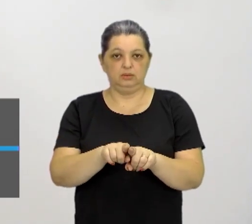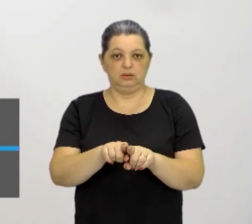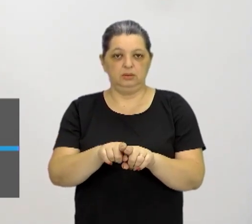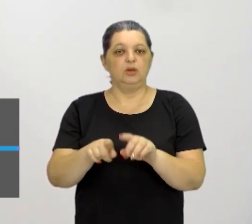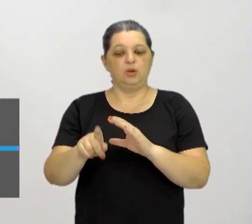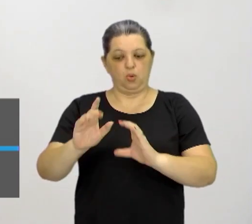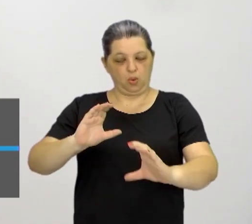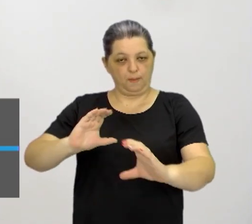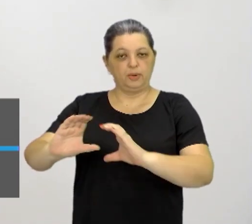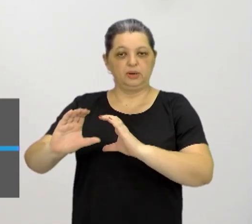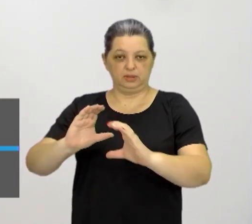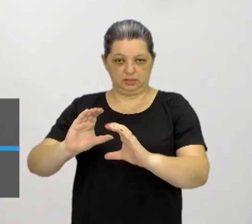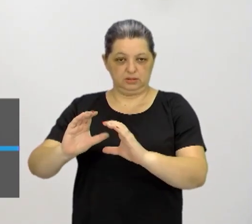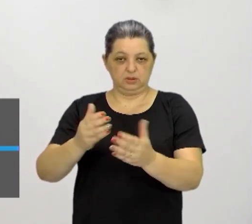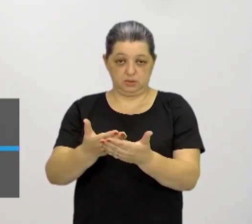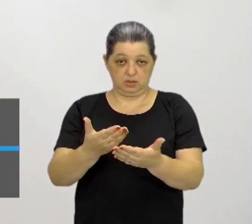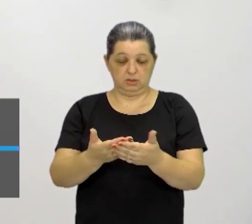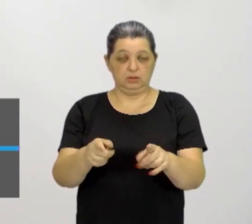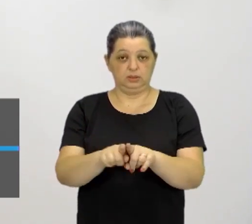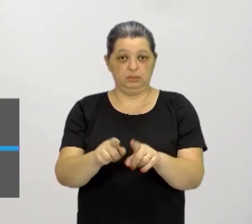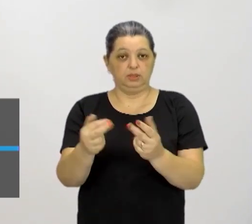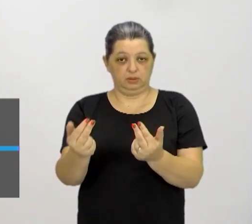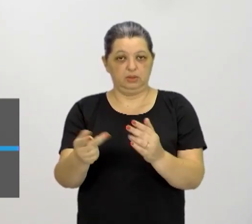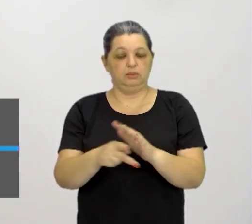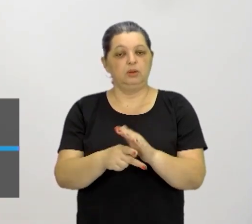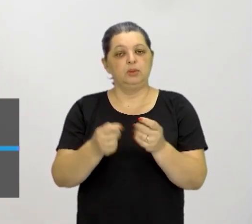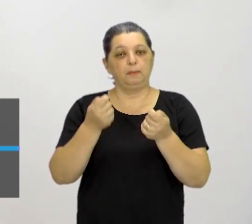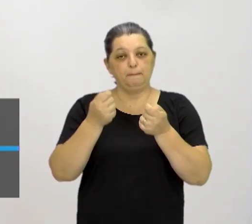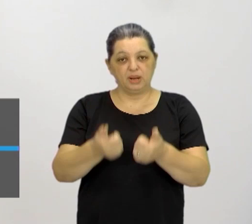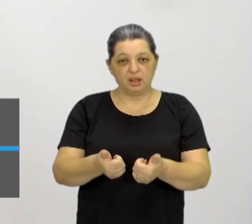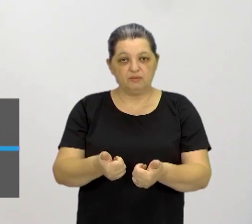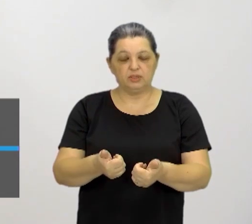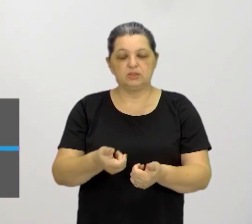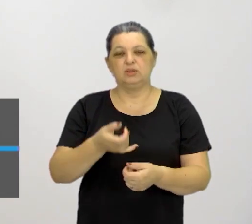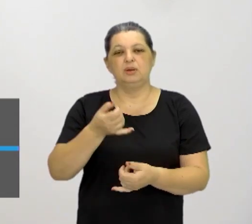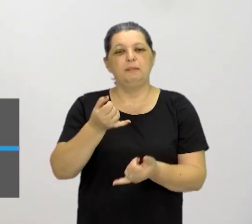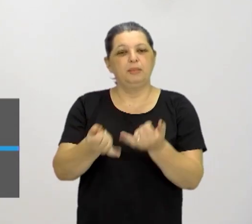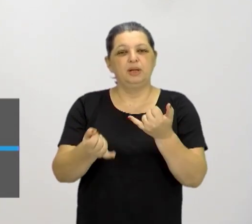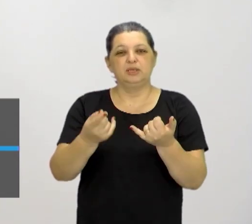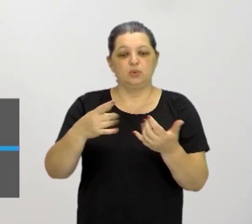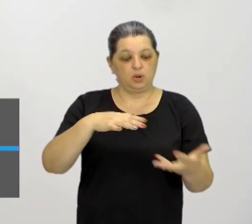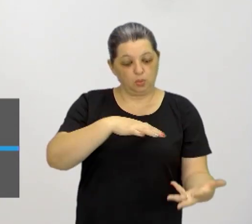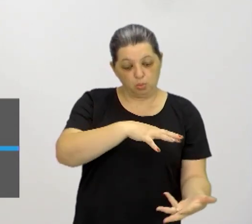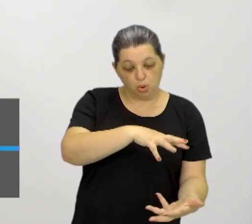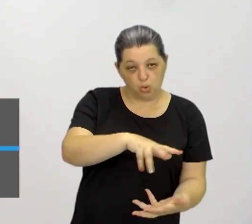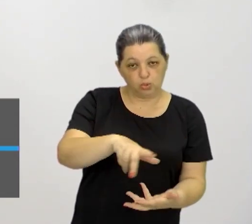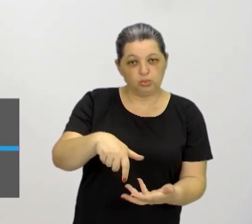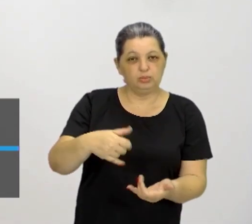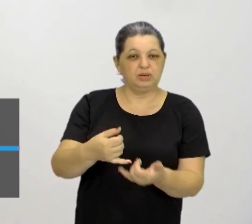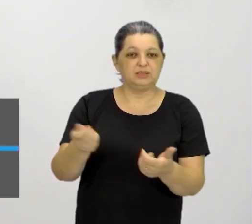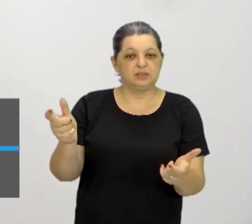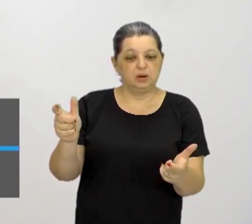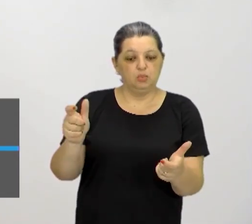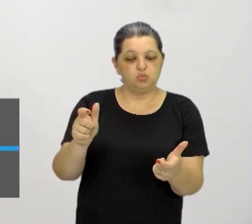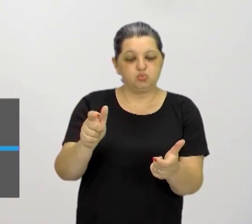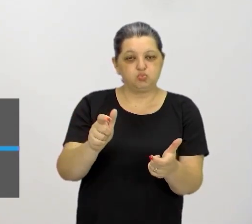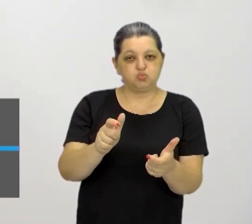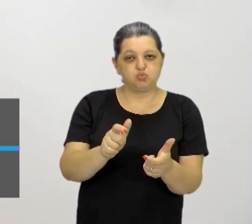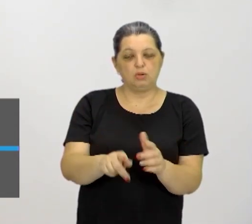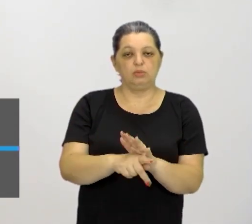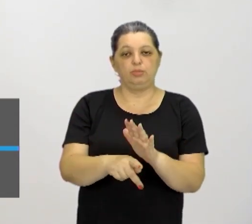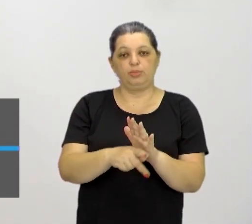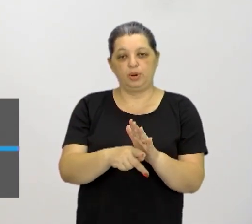uma comunicação. Então, a comunicação é beneficiada. É como se o mundo ele começasse a ficar menor, sabe? As fronteiras,